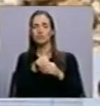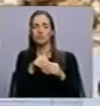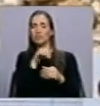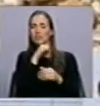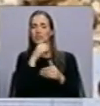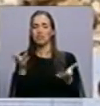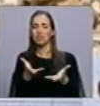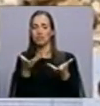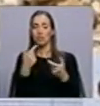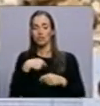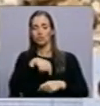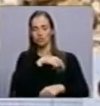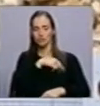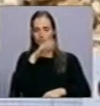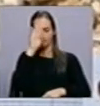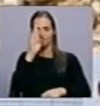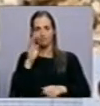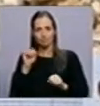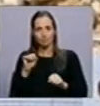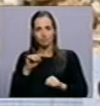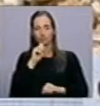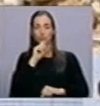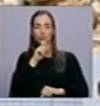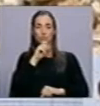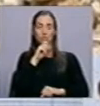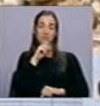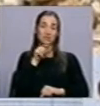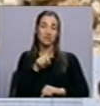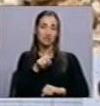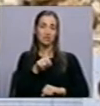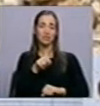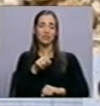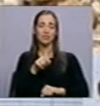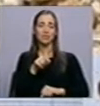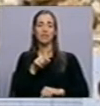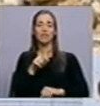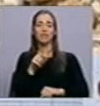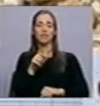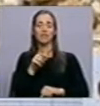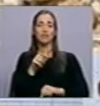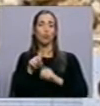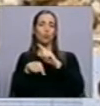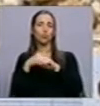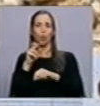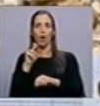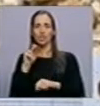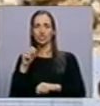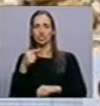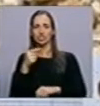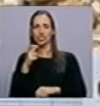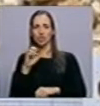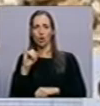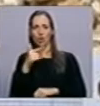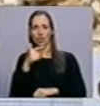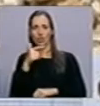nós conhecemos, que provavelmente até teriam a sua origem no asteroide Vesta, que é de onde vem grande parte